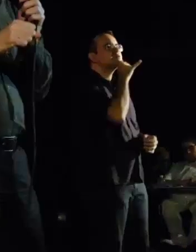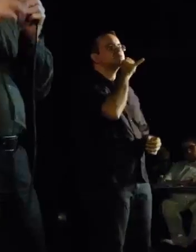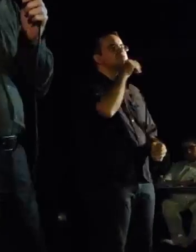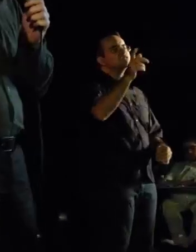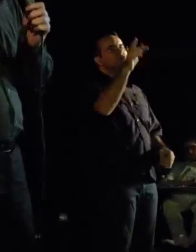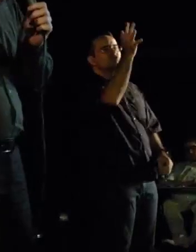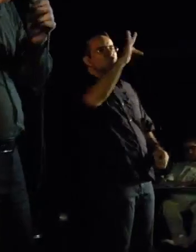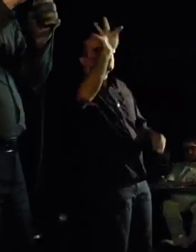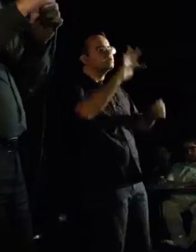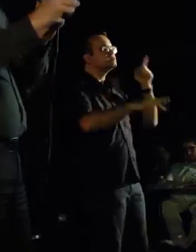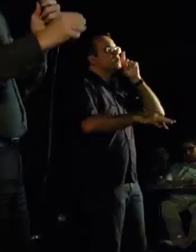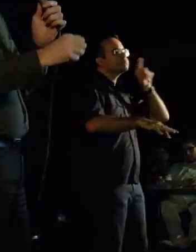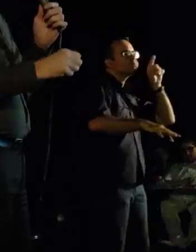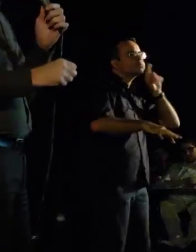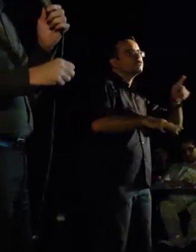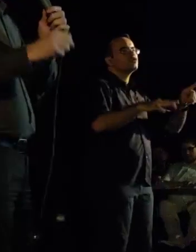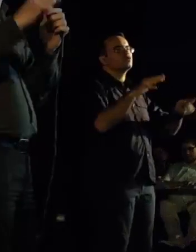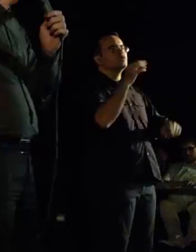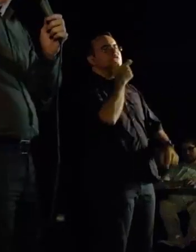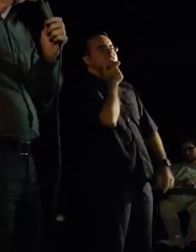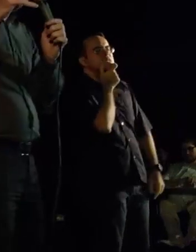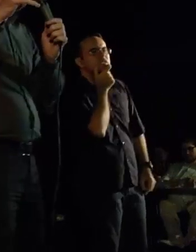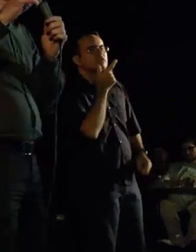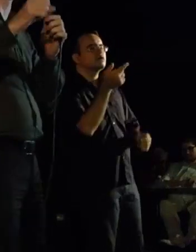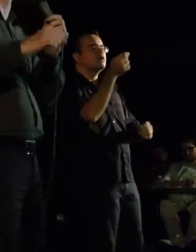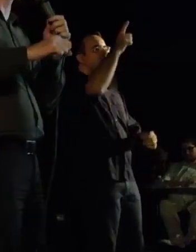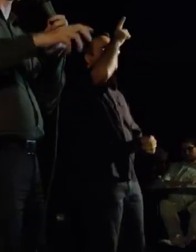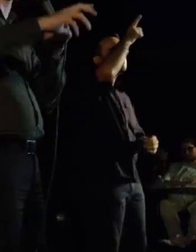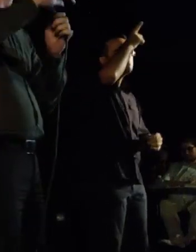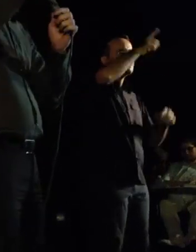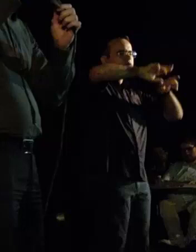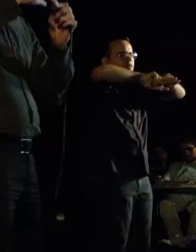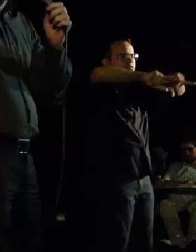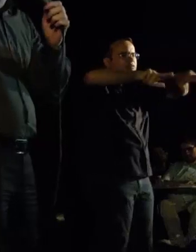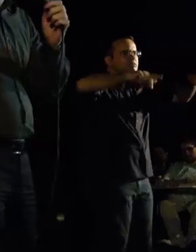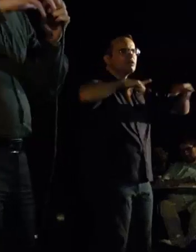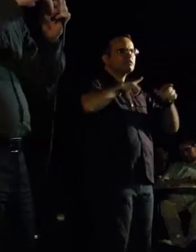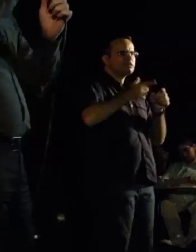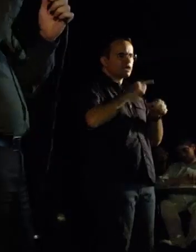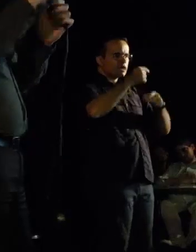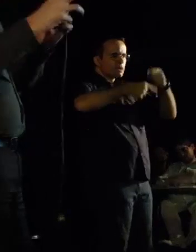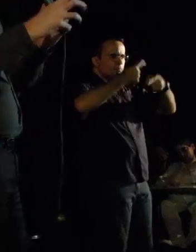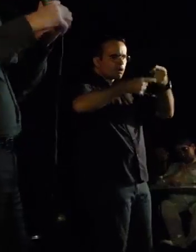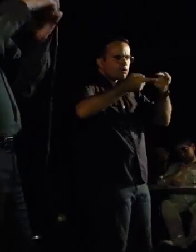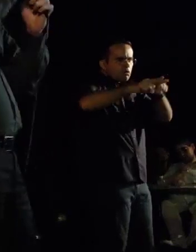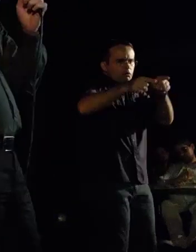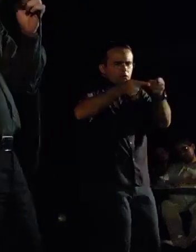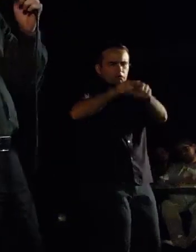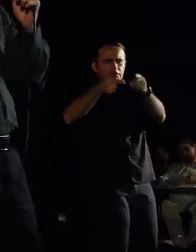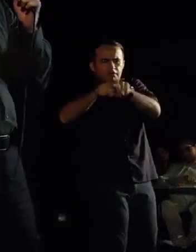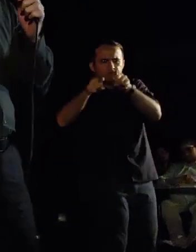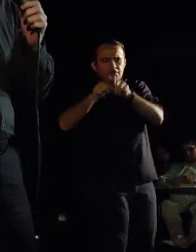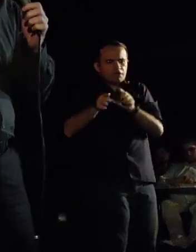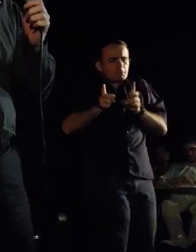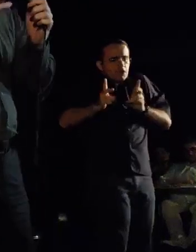Estados Unidos, vejam o que acontece na Inglaterra, vejam o que acontece na Alemanha, com suas coalizões inacreditáveis para que esses